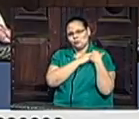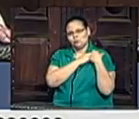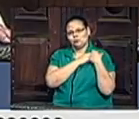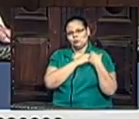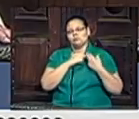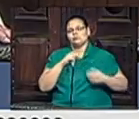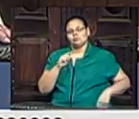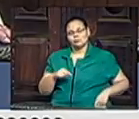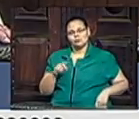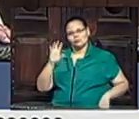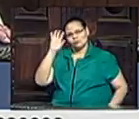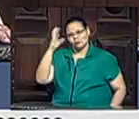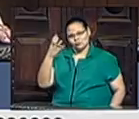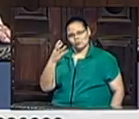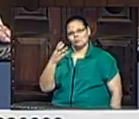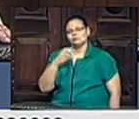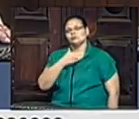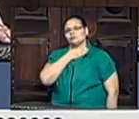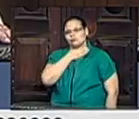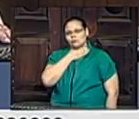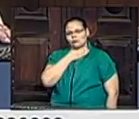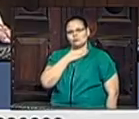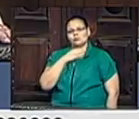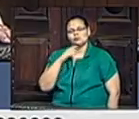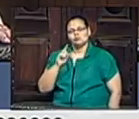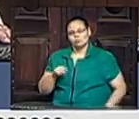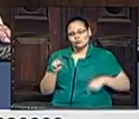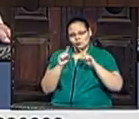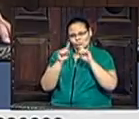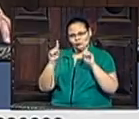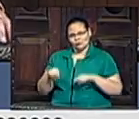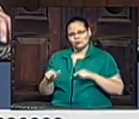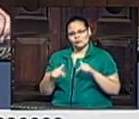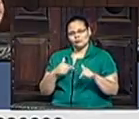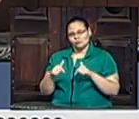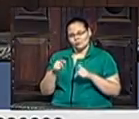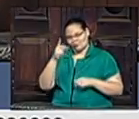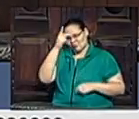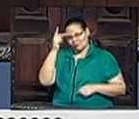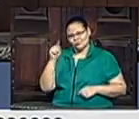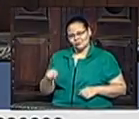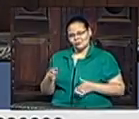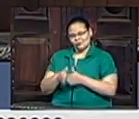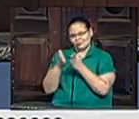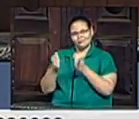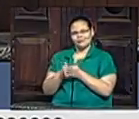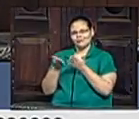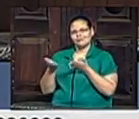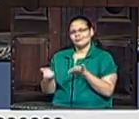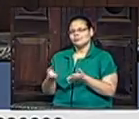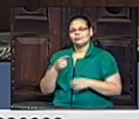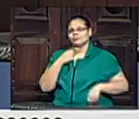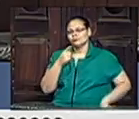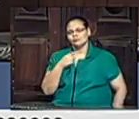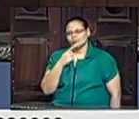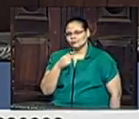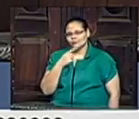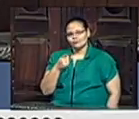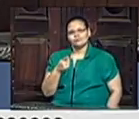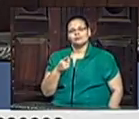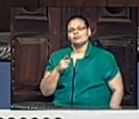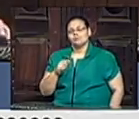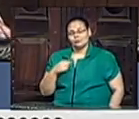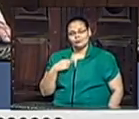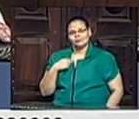solucionar essa crise em cima dos servidores da parte mais pobre da população, ele não consegue discutir